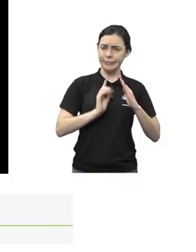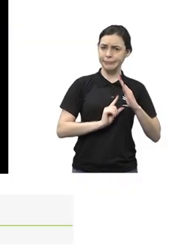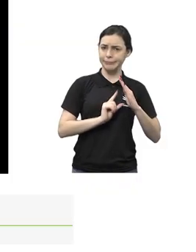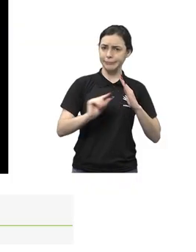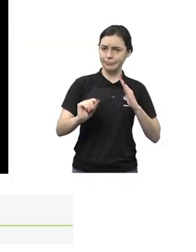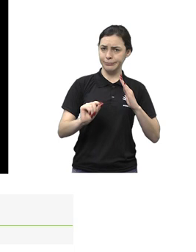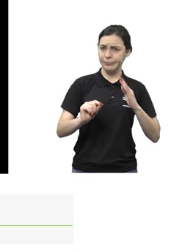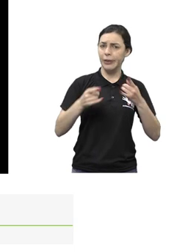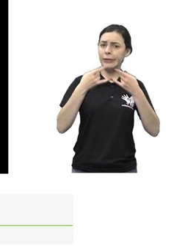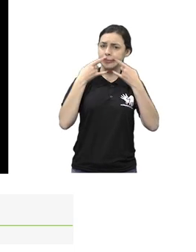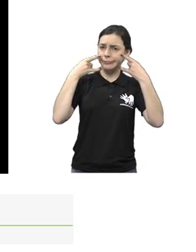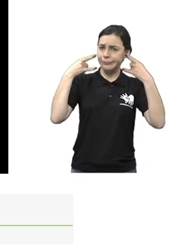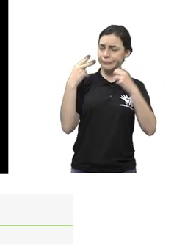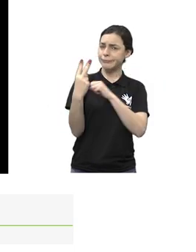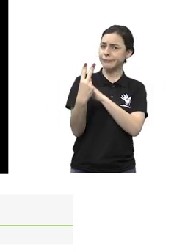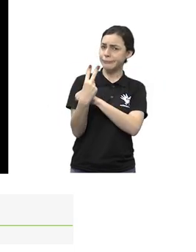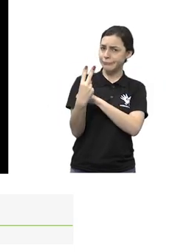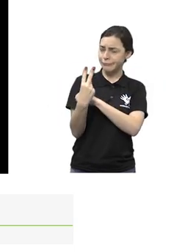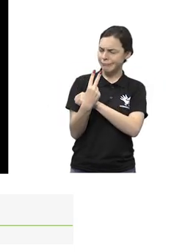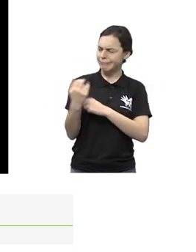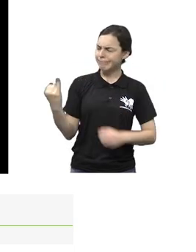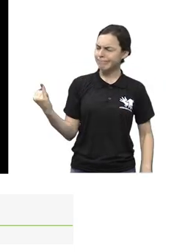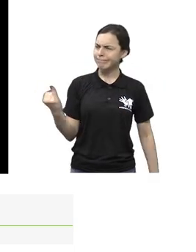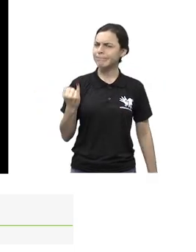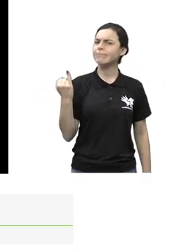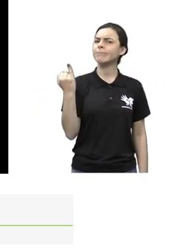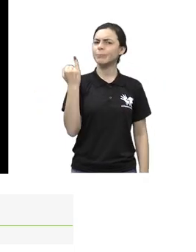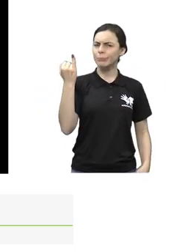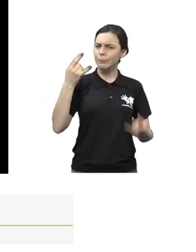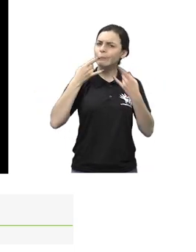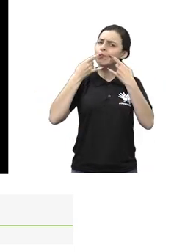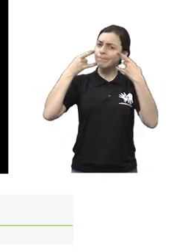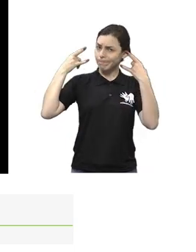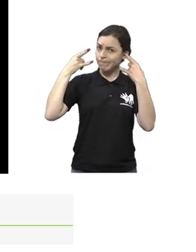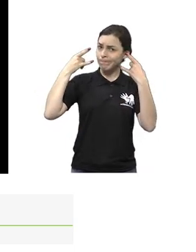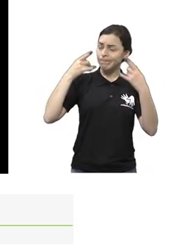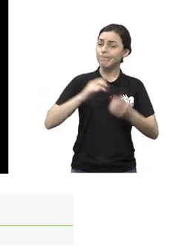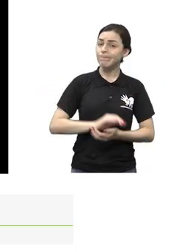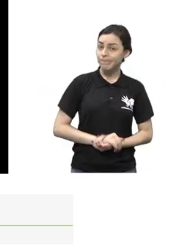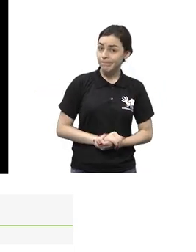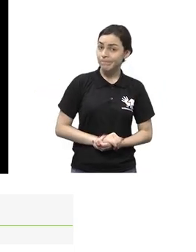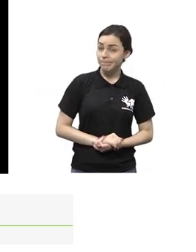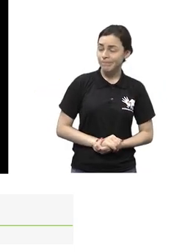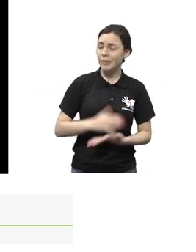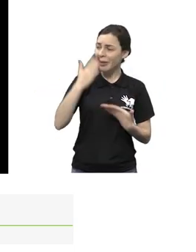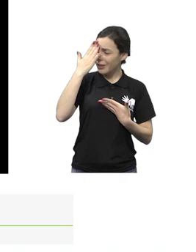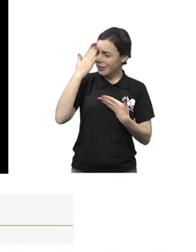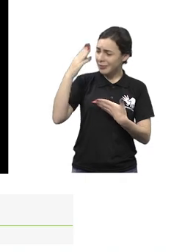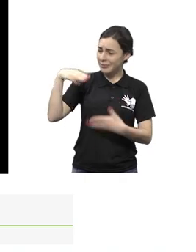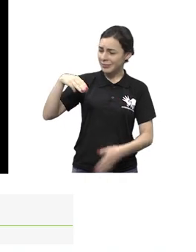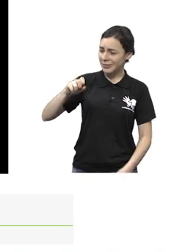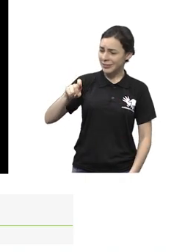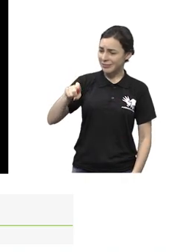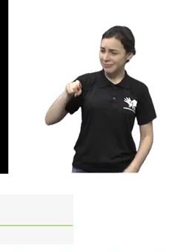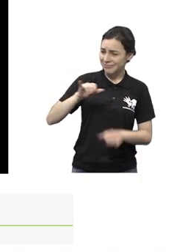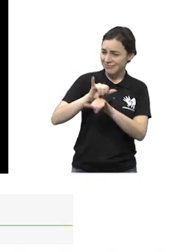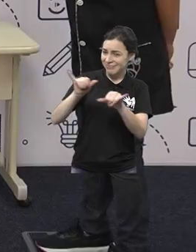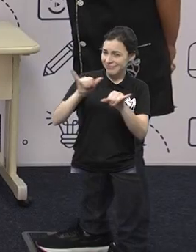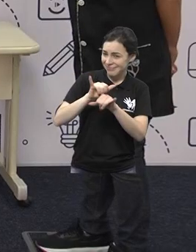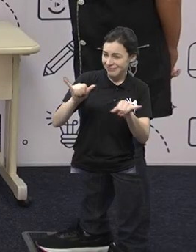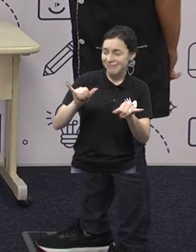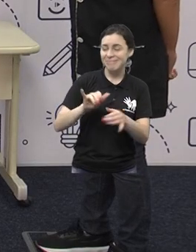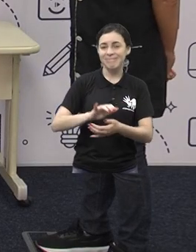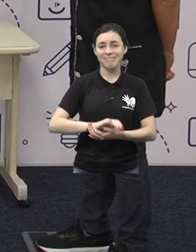nós vamos sair da nossa casa, né, Márcia? Para uma proteção, é importantíssimo usar a máscara, não é? Muito